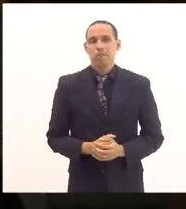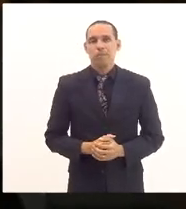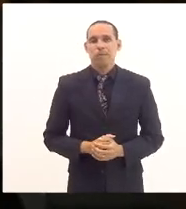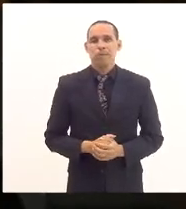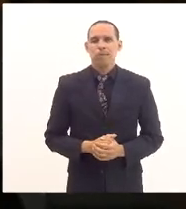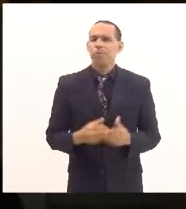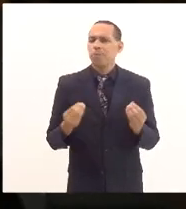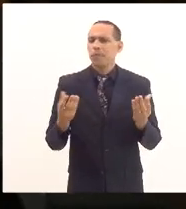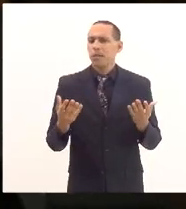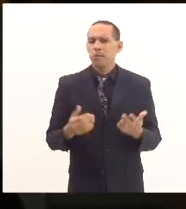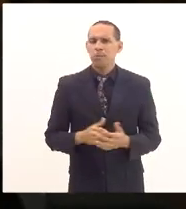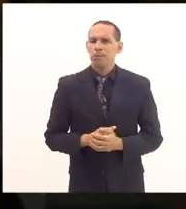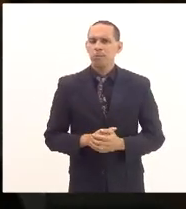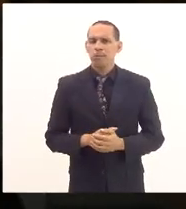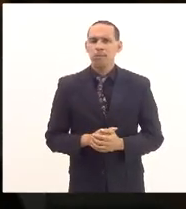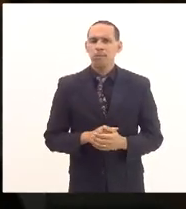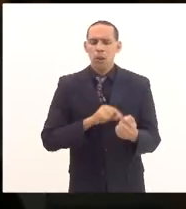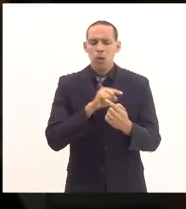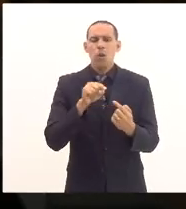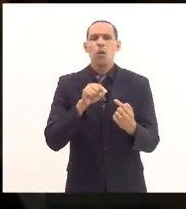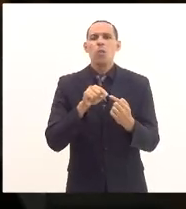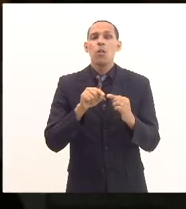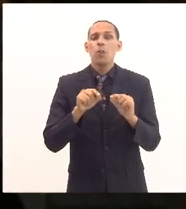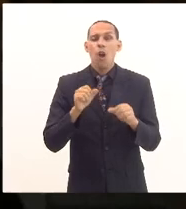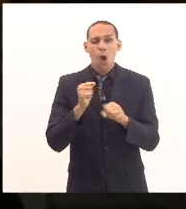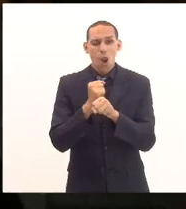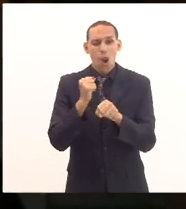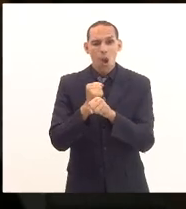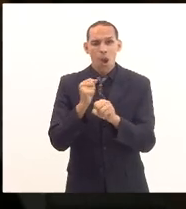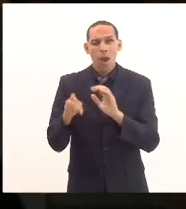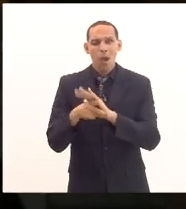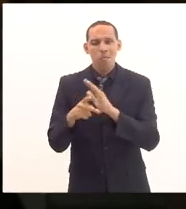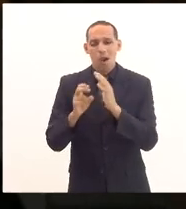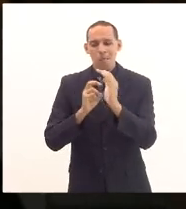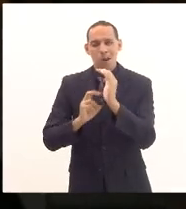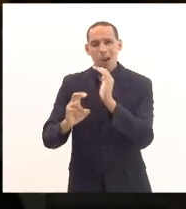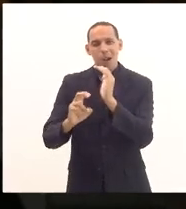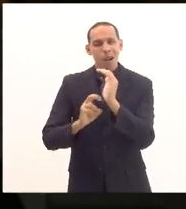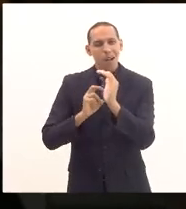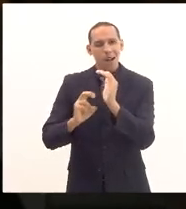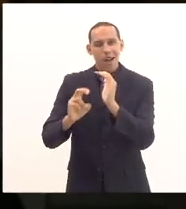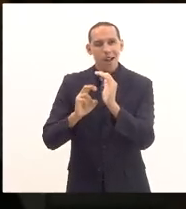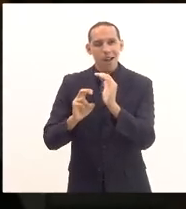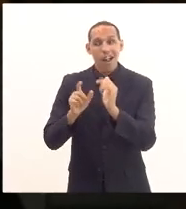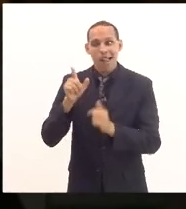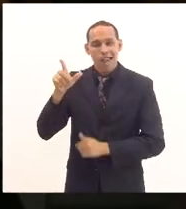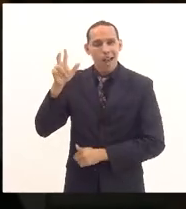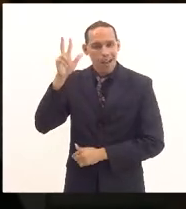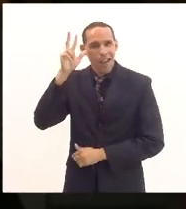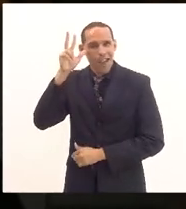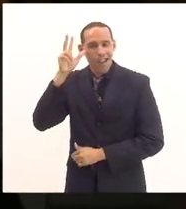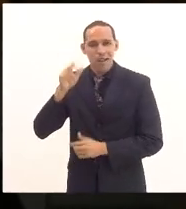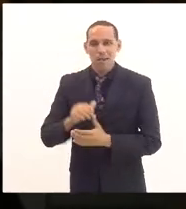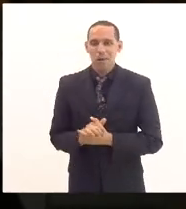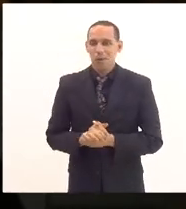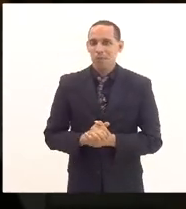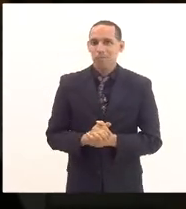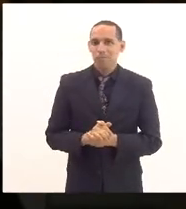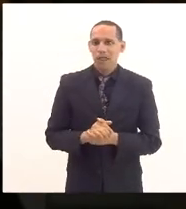no sentido que as obras do metrô da estação da Gávea